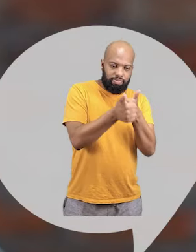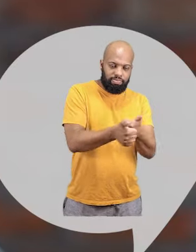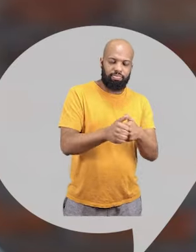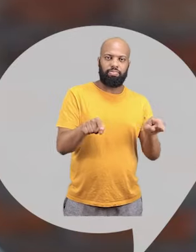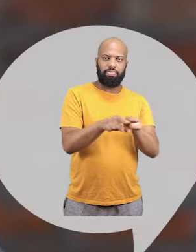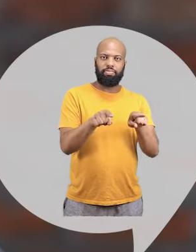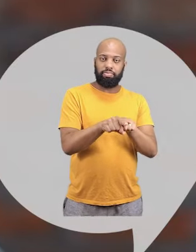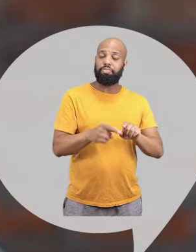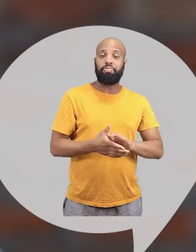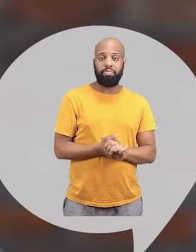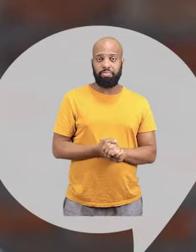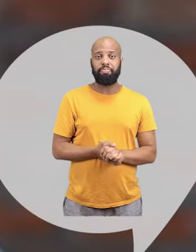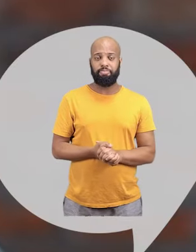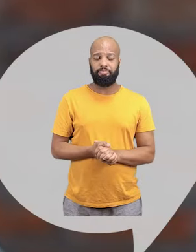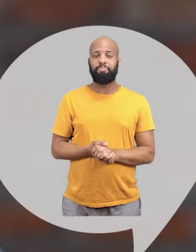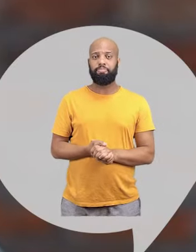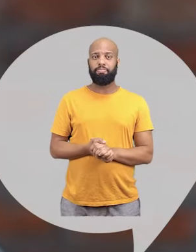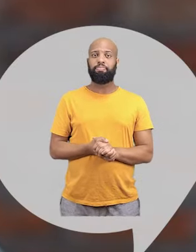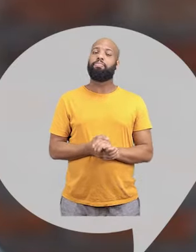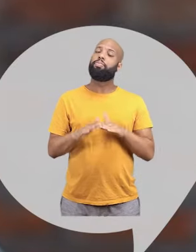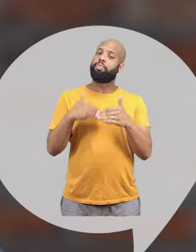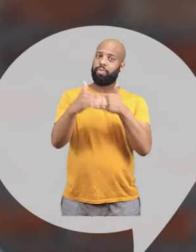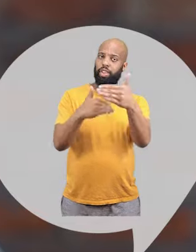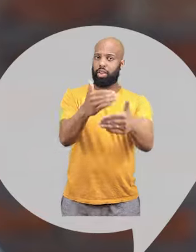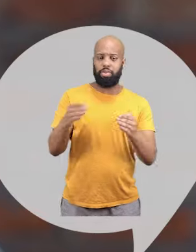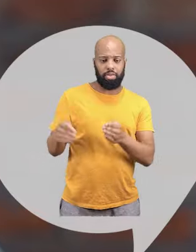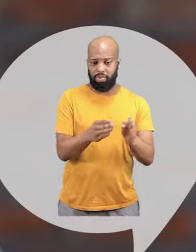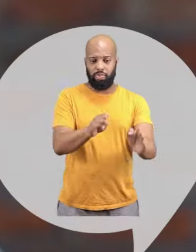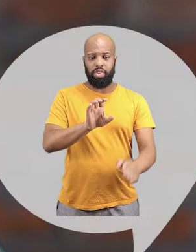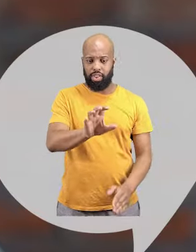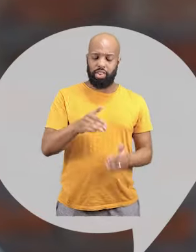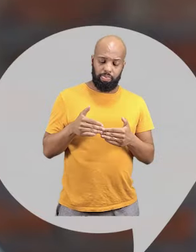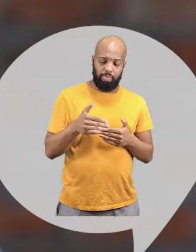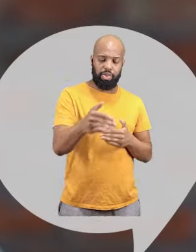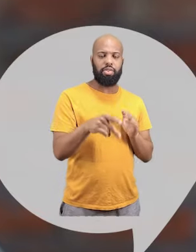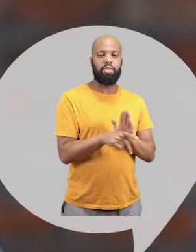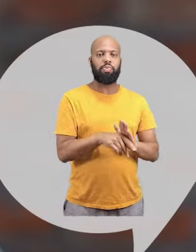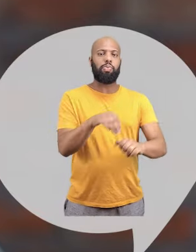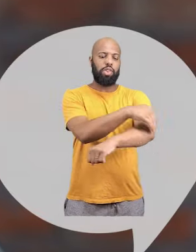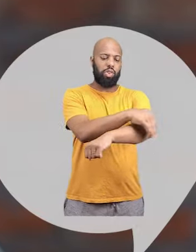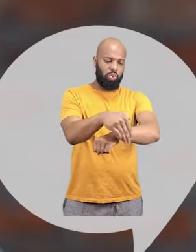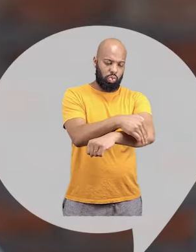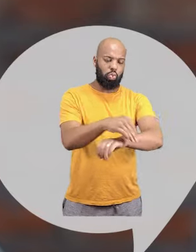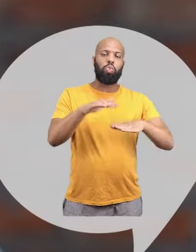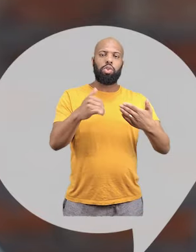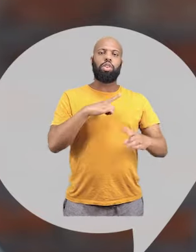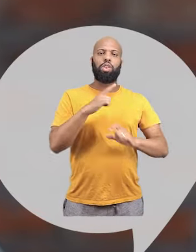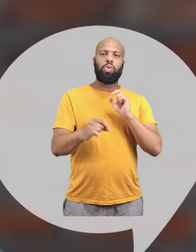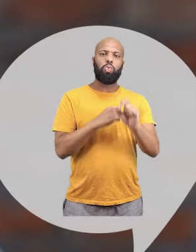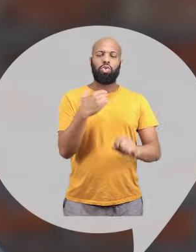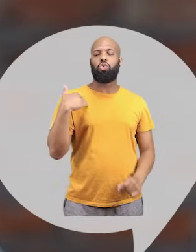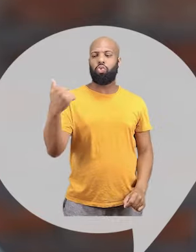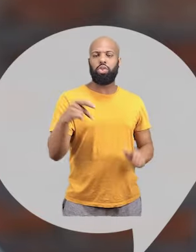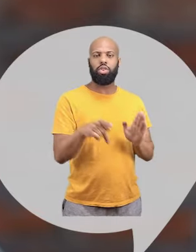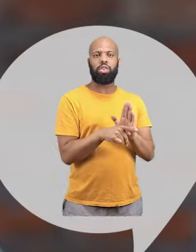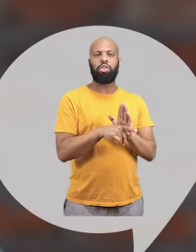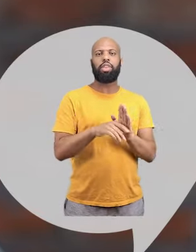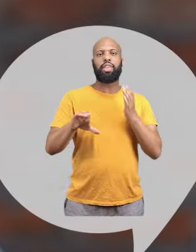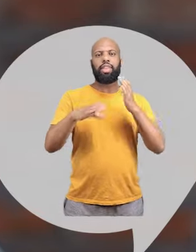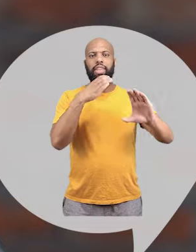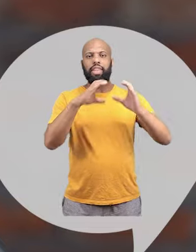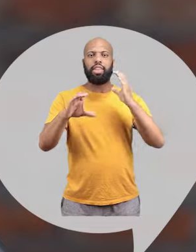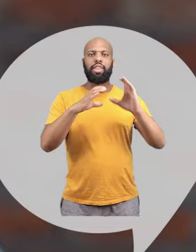consegue me acompanhar e foi nessa assim foi indo e a partir da rua surgiram o convite